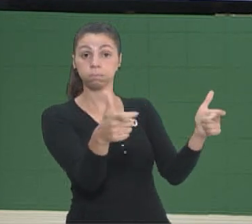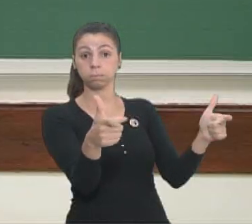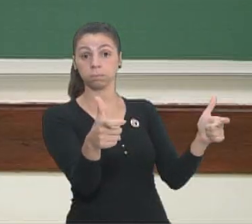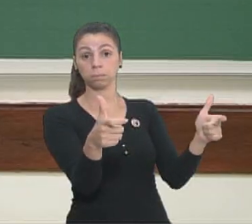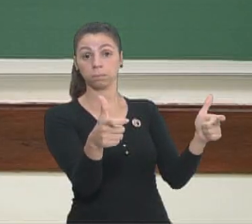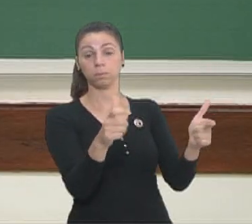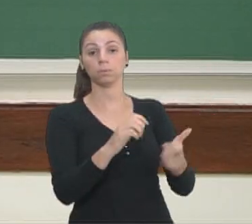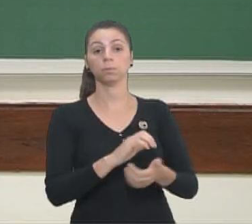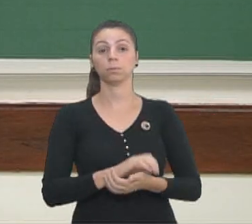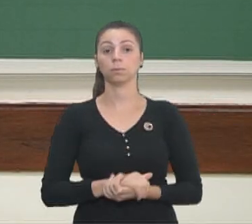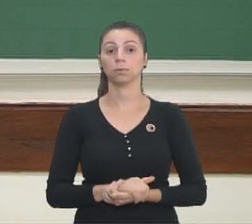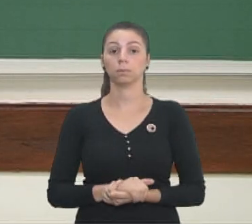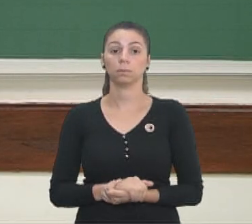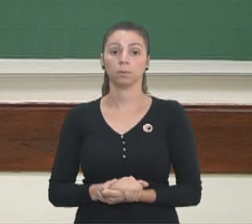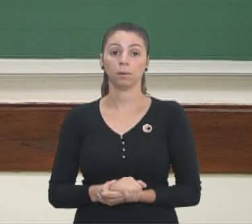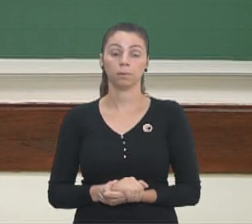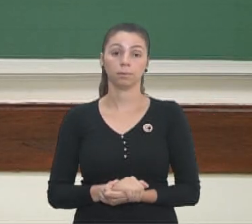estado.